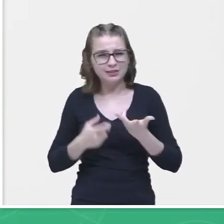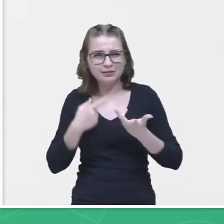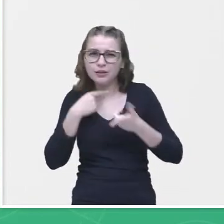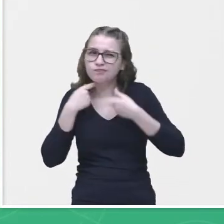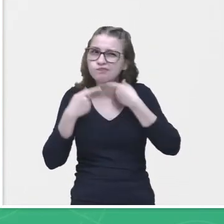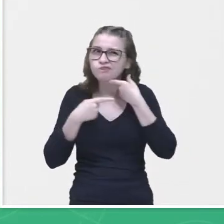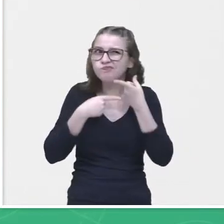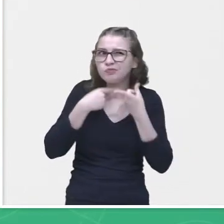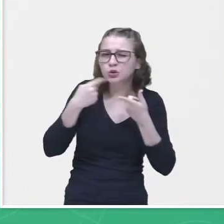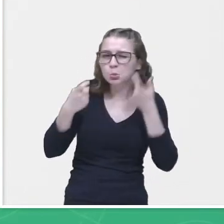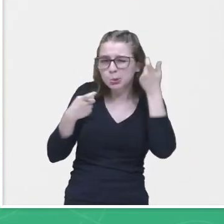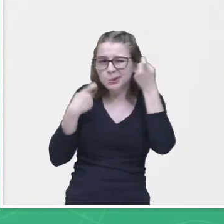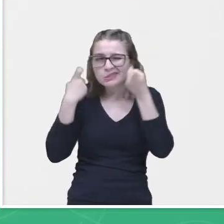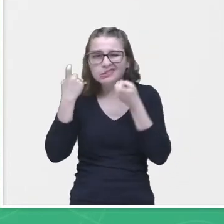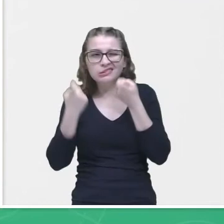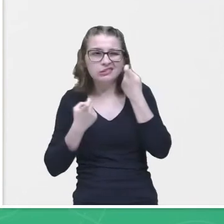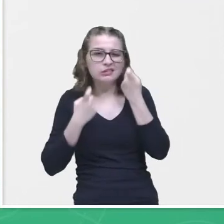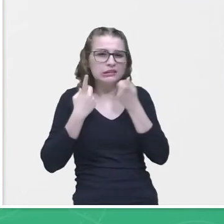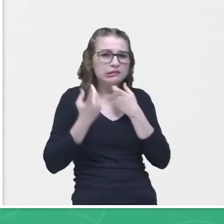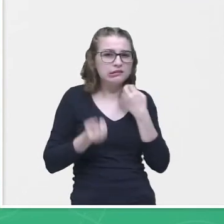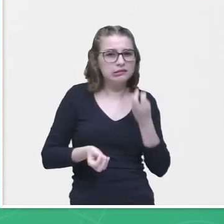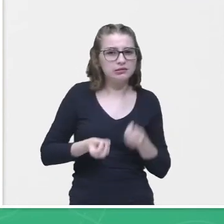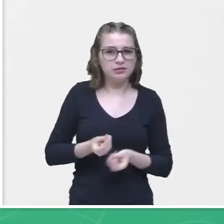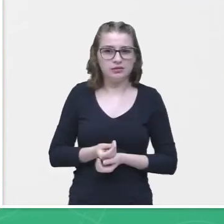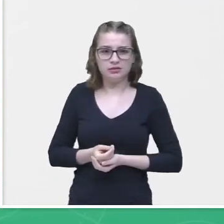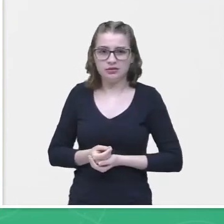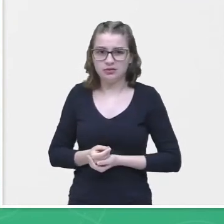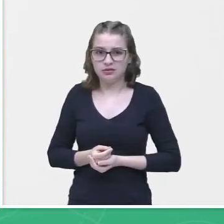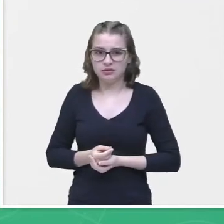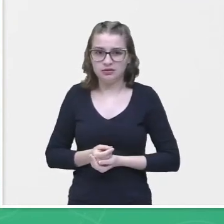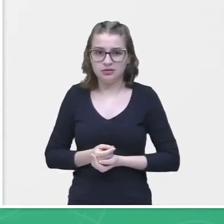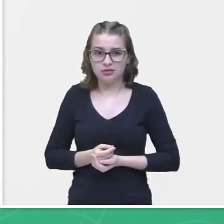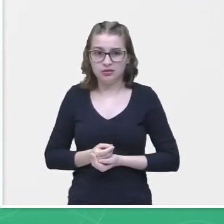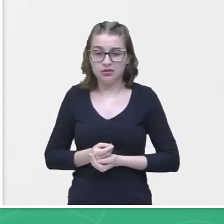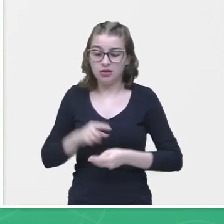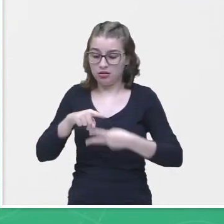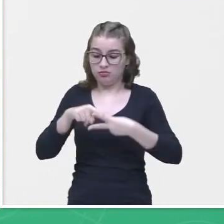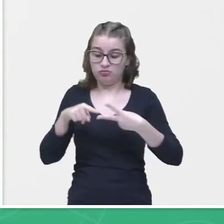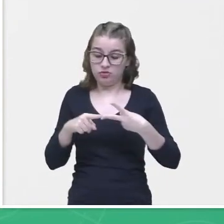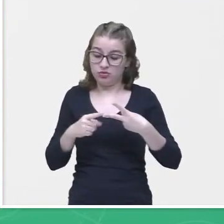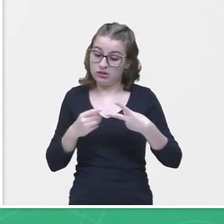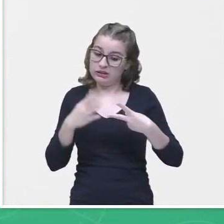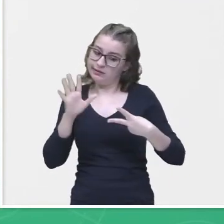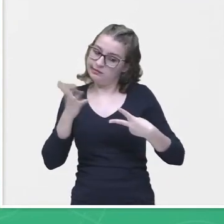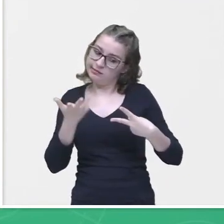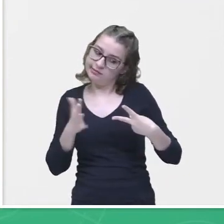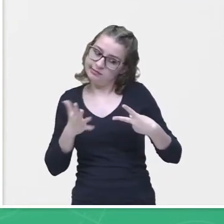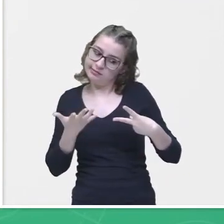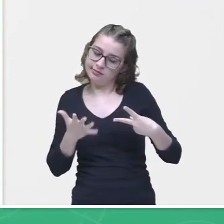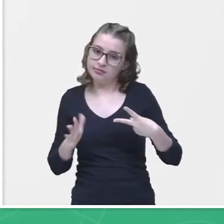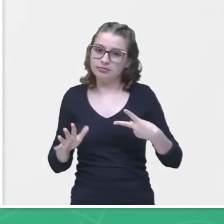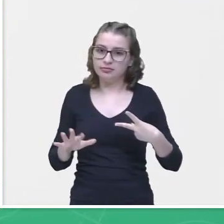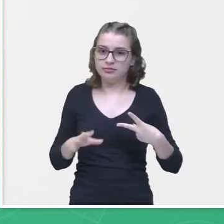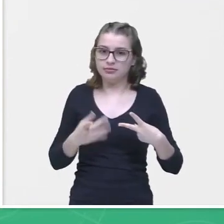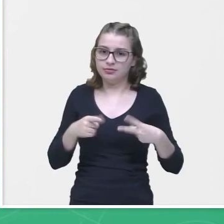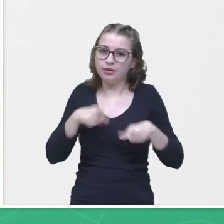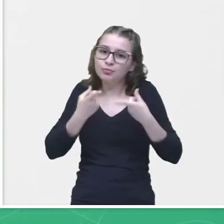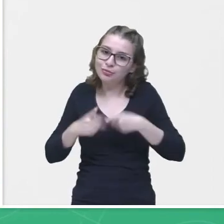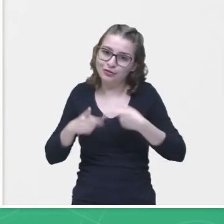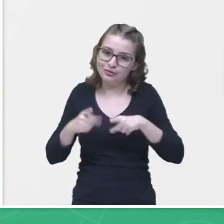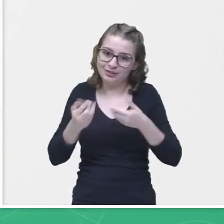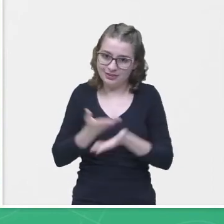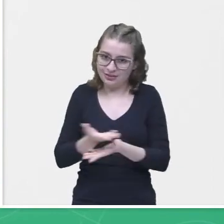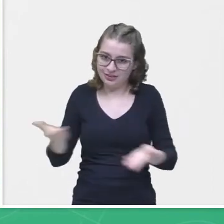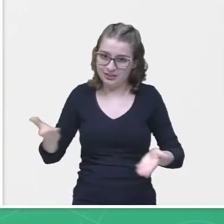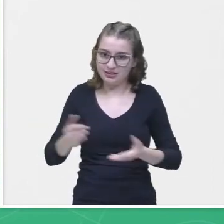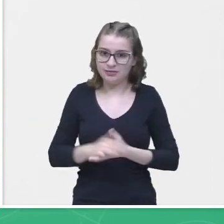ali acontecer, não é isso? Então, nós temos aí duas alternativas, ou melhor, que podem ter provocado mais. Foi o que nós percebemos,